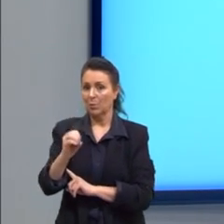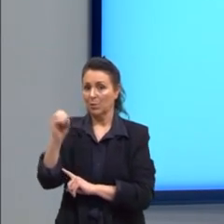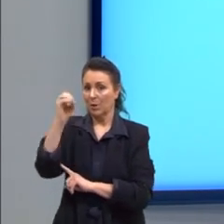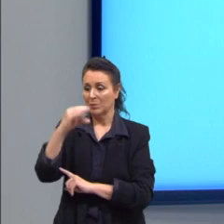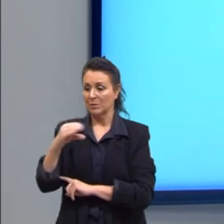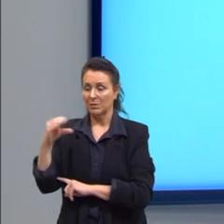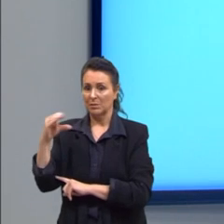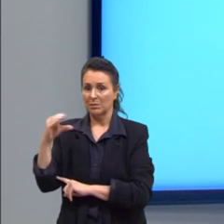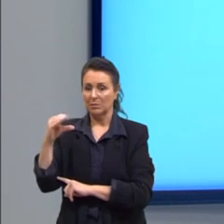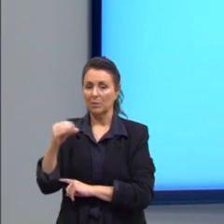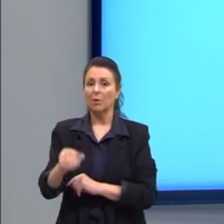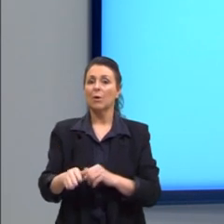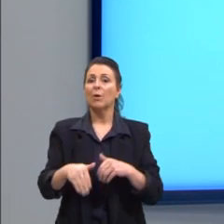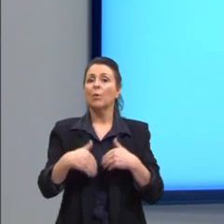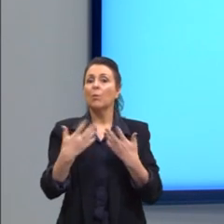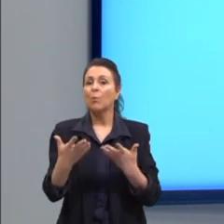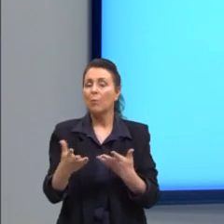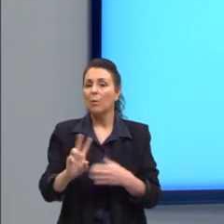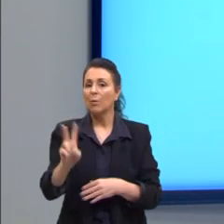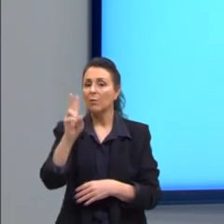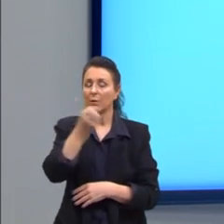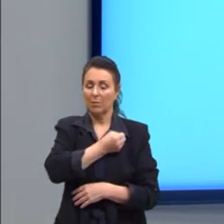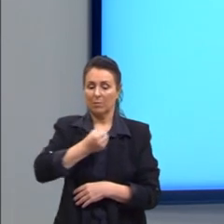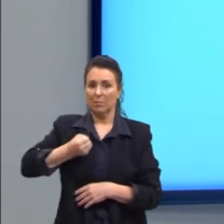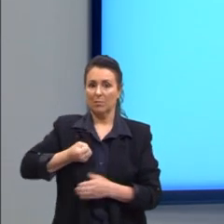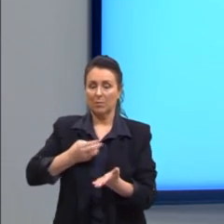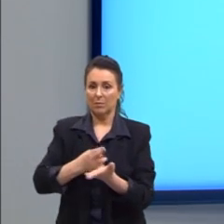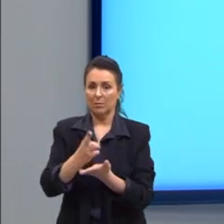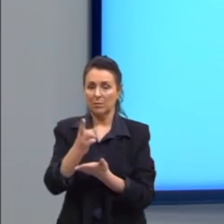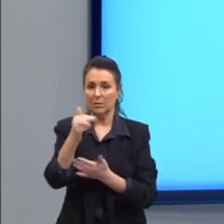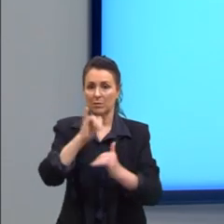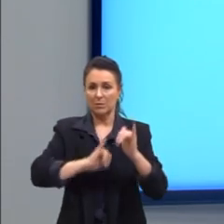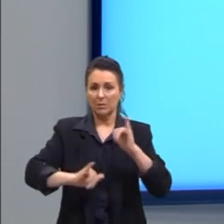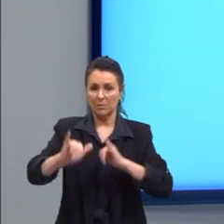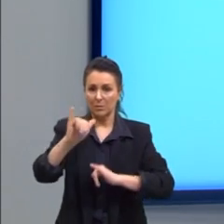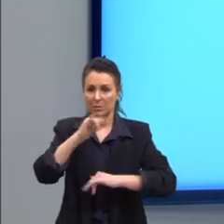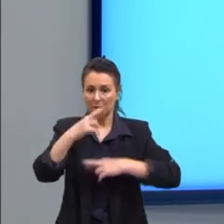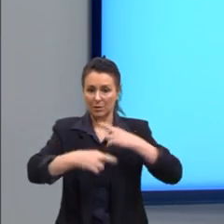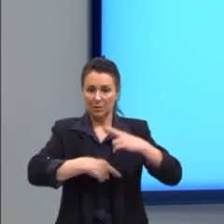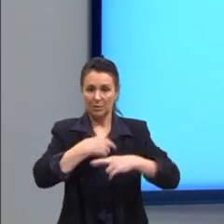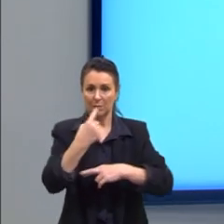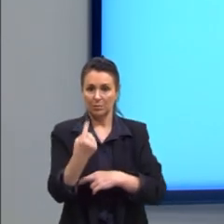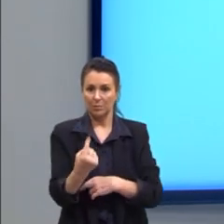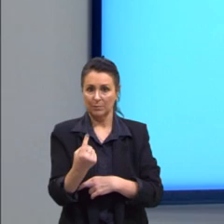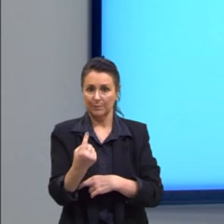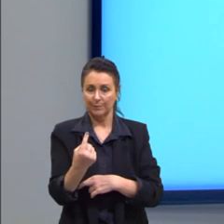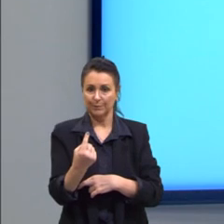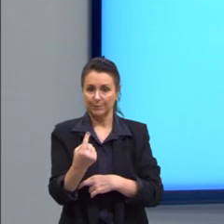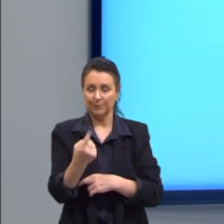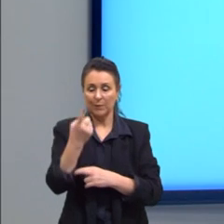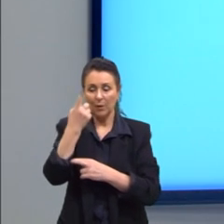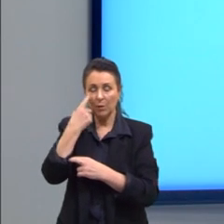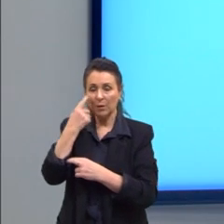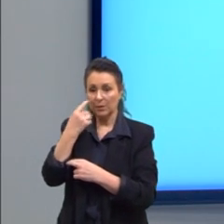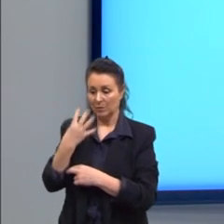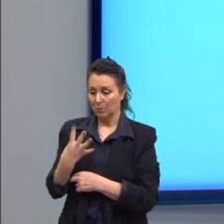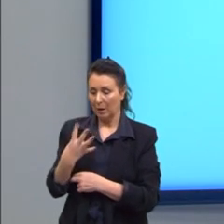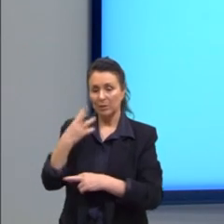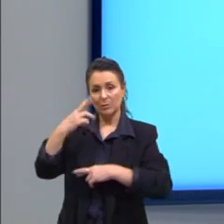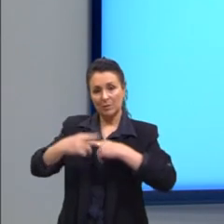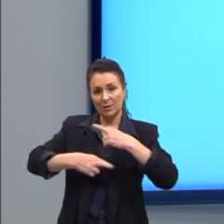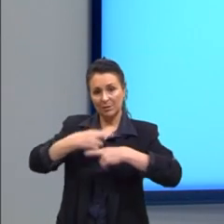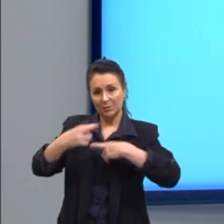qual é o valor numérico da constante de equilíbrio da reação um vendo este essas quatro